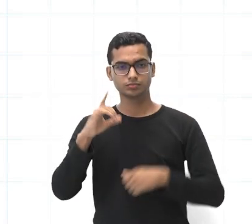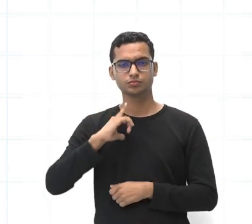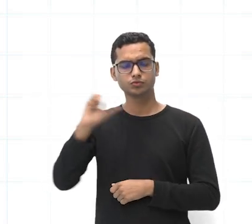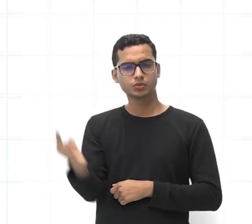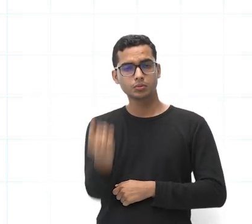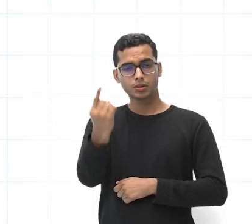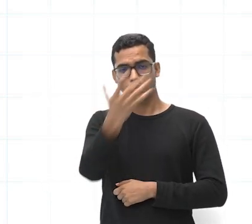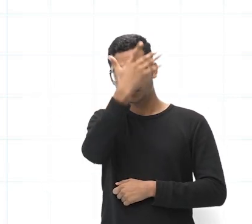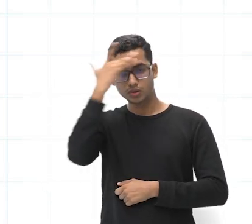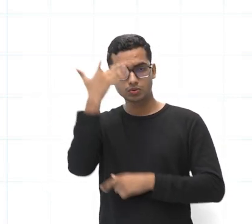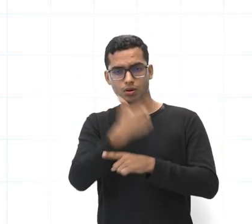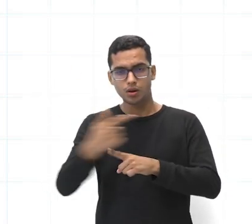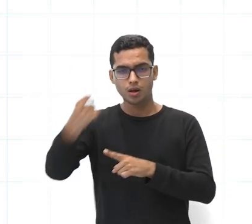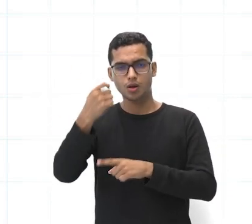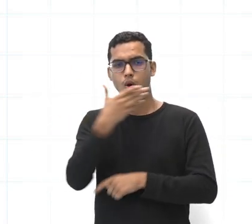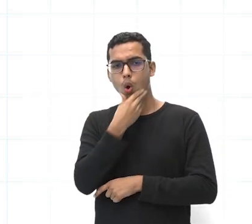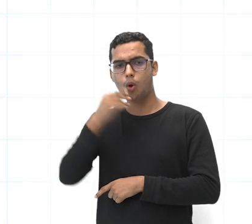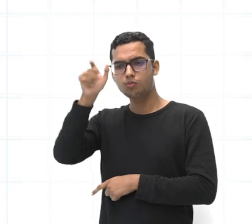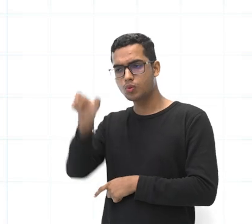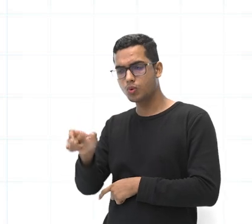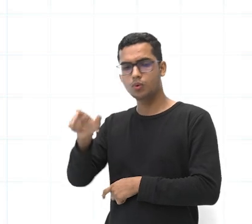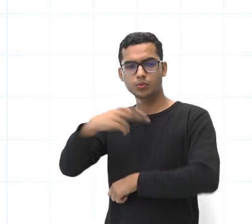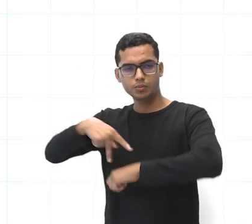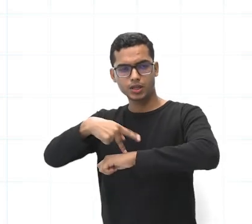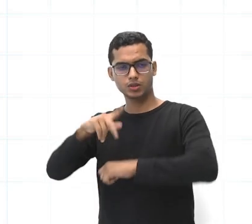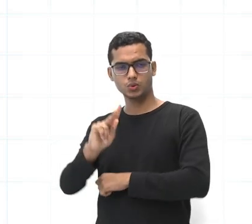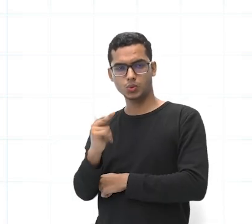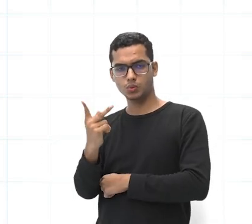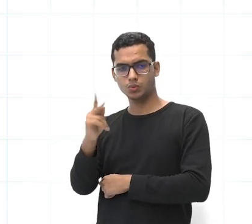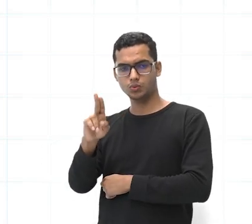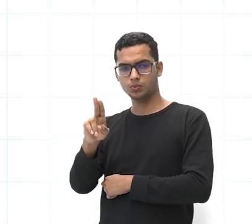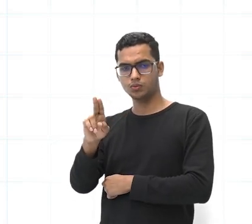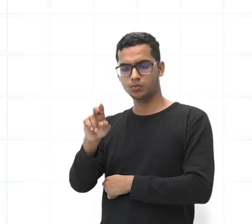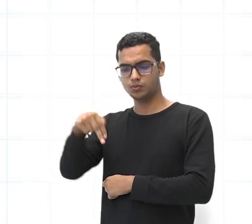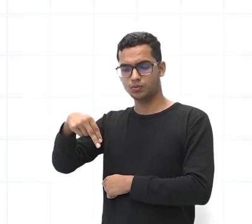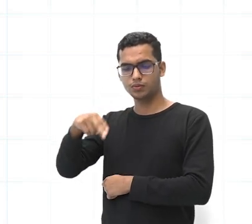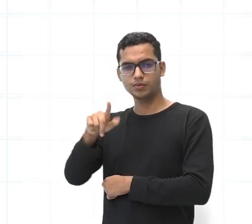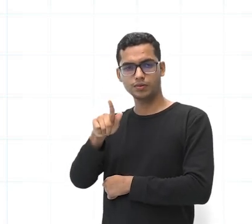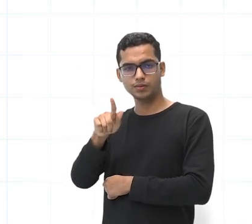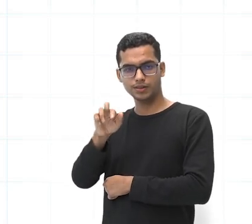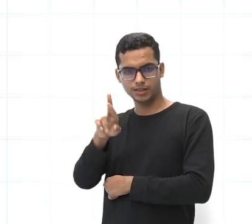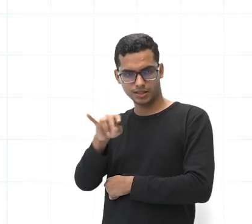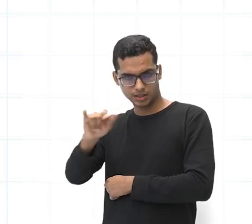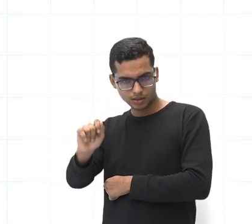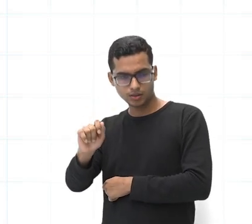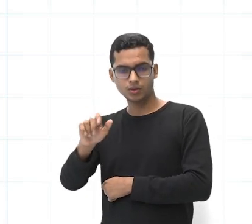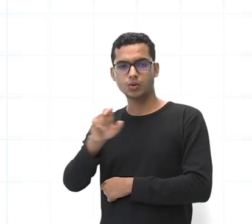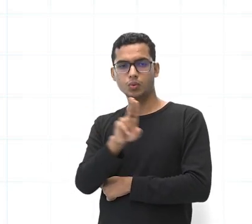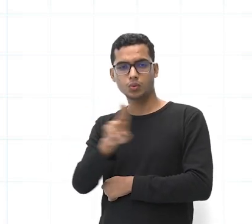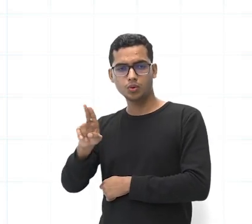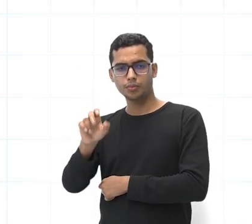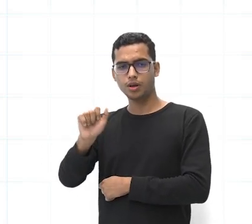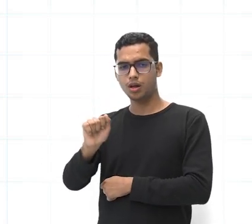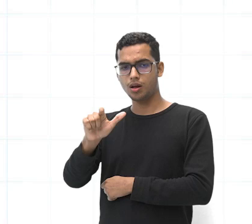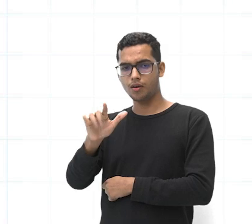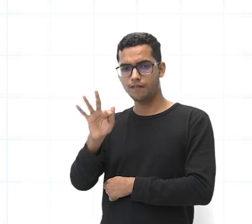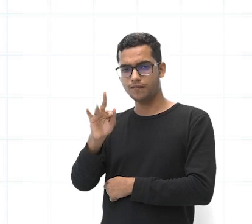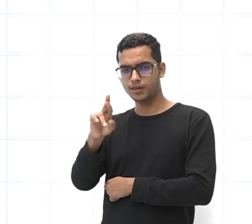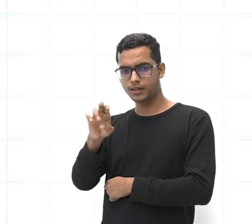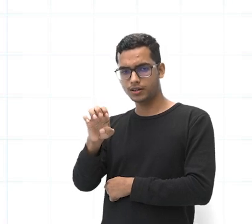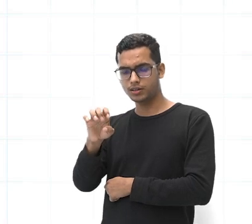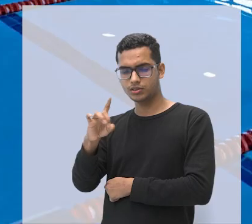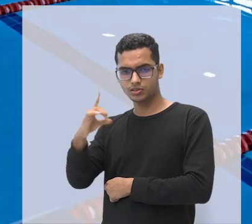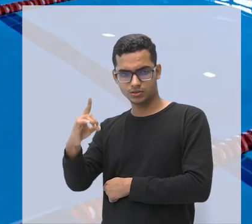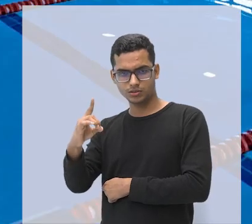1896. E o primeiro campeão olímpico de natação foi o húngaro Alfred Arroz, nos 100 metros livres.